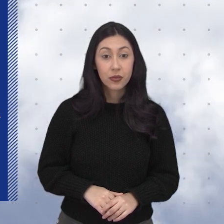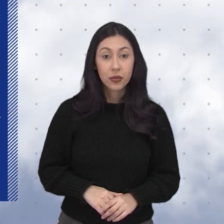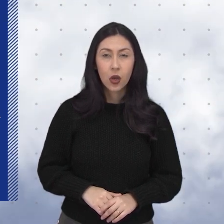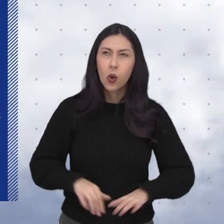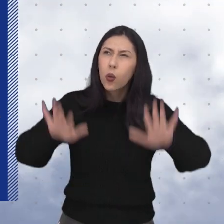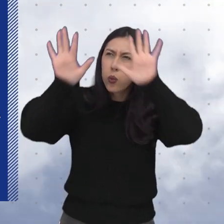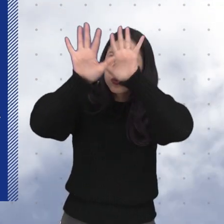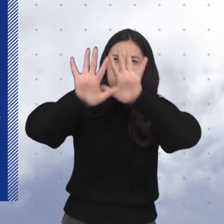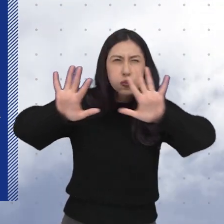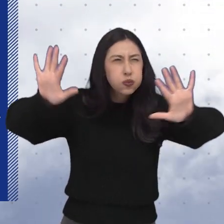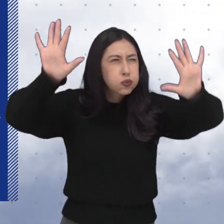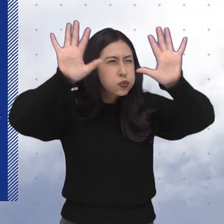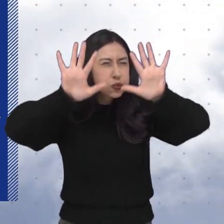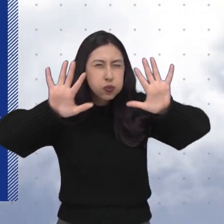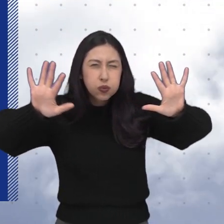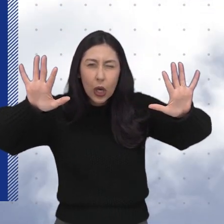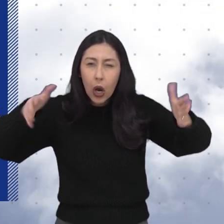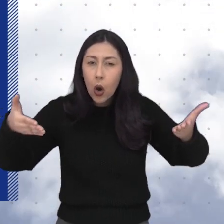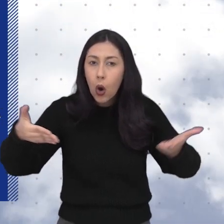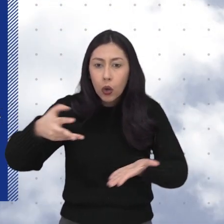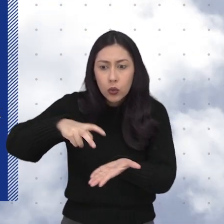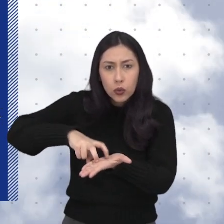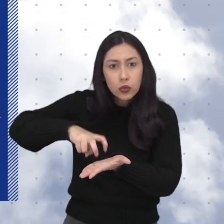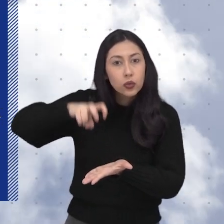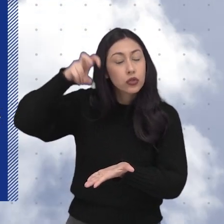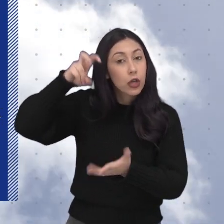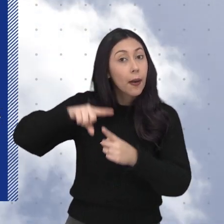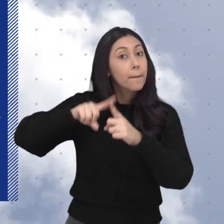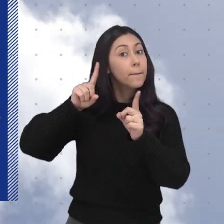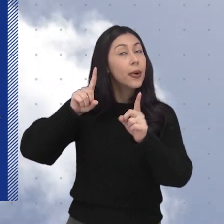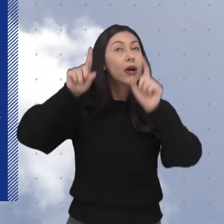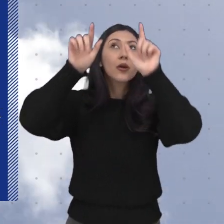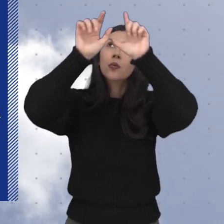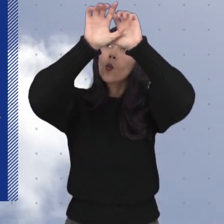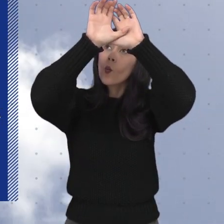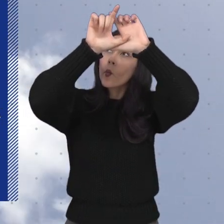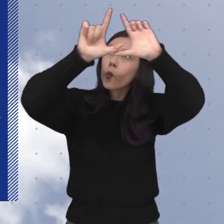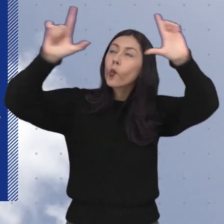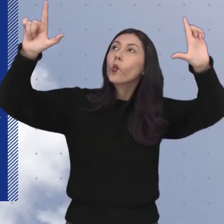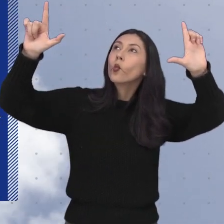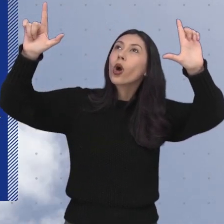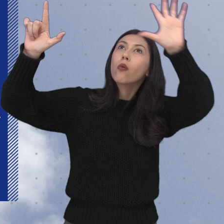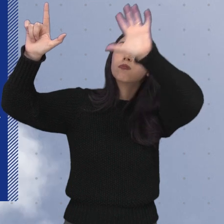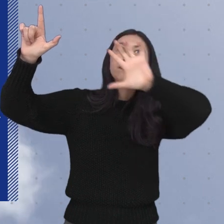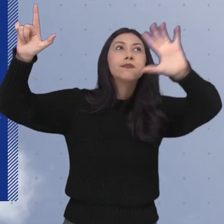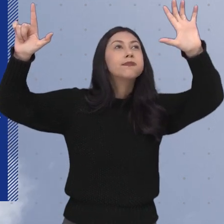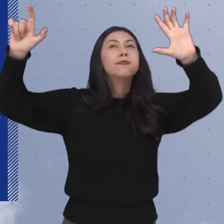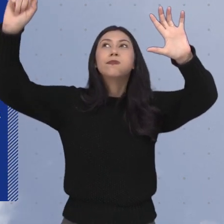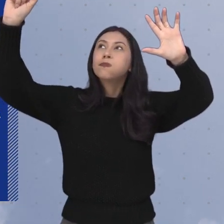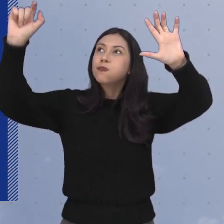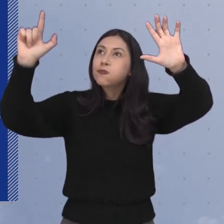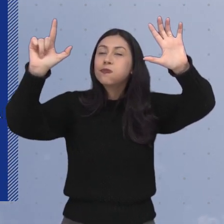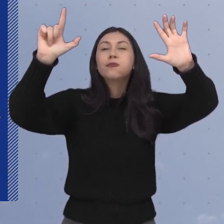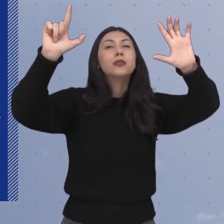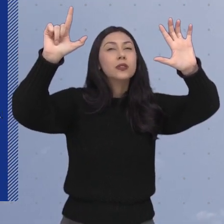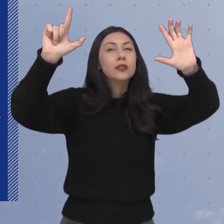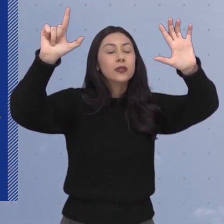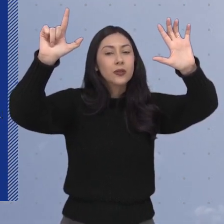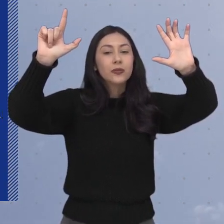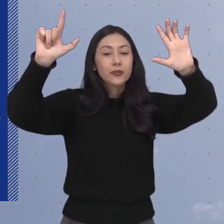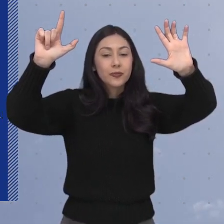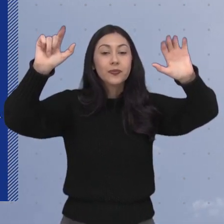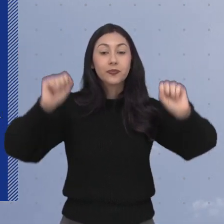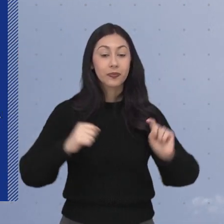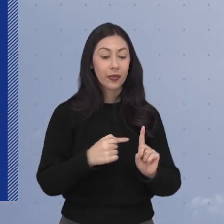Intensa névoa encobriu o céu no amanhecer desta segunda-feira, mas o dia deve ser de sol entre nuvens, intercalando momentos de